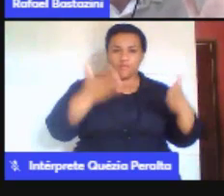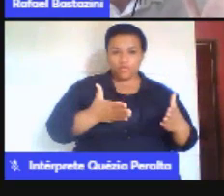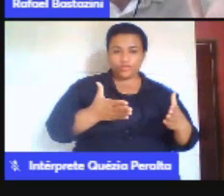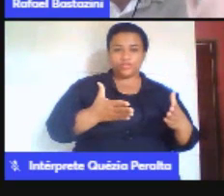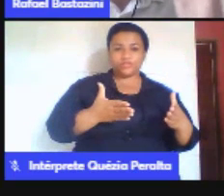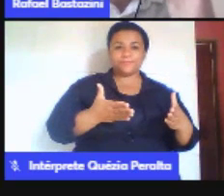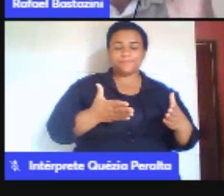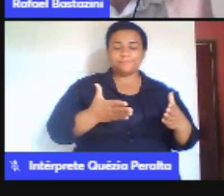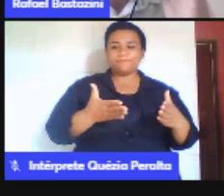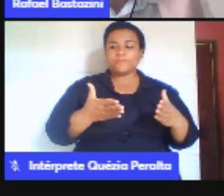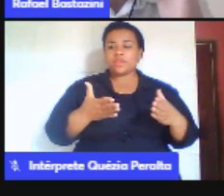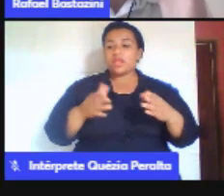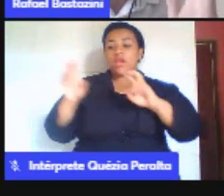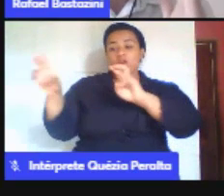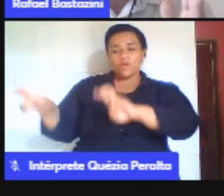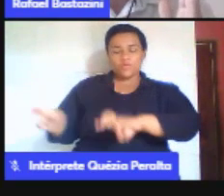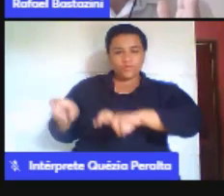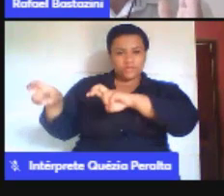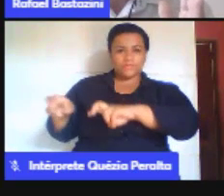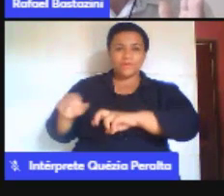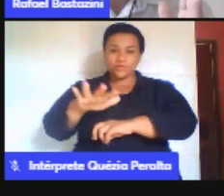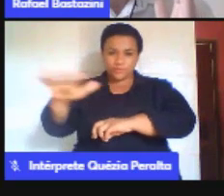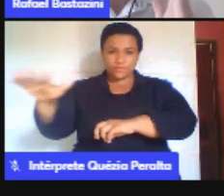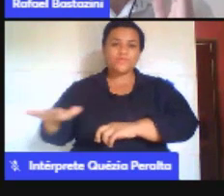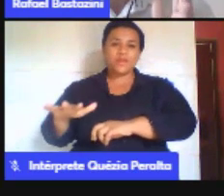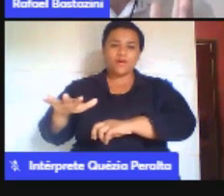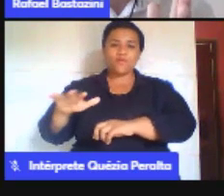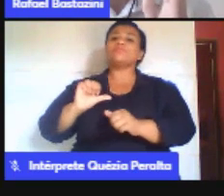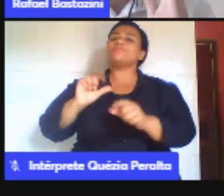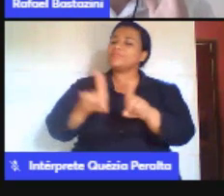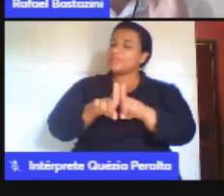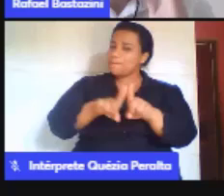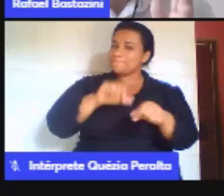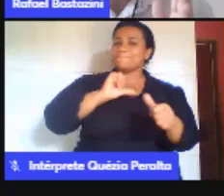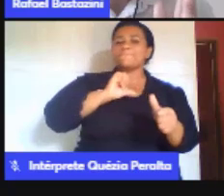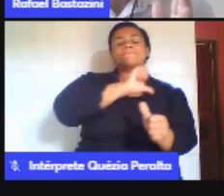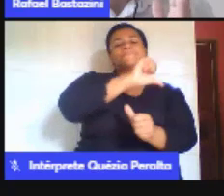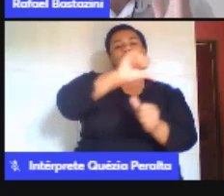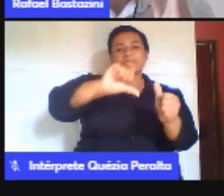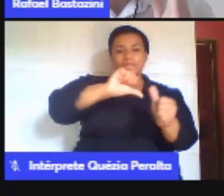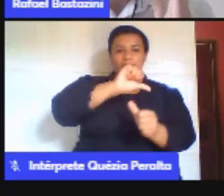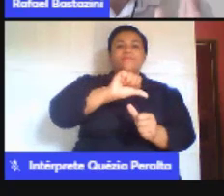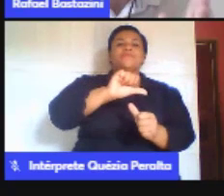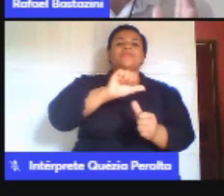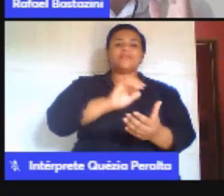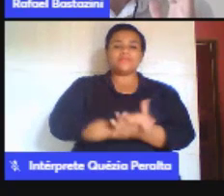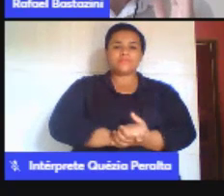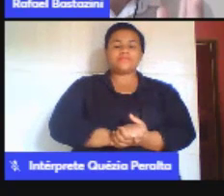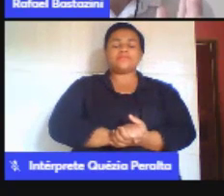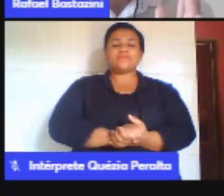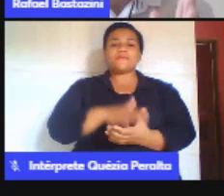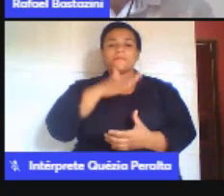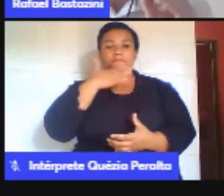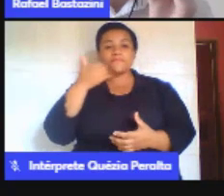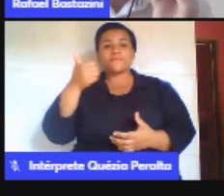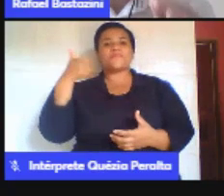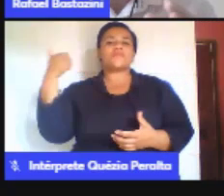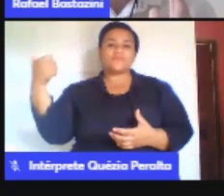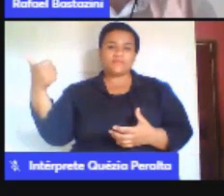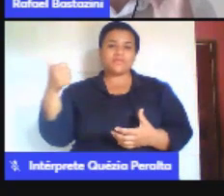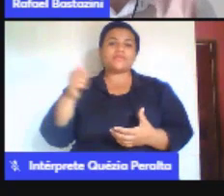está falando. Você traz um projeto aqui, umas placas que tratam das transformações urbanas,